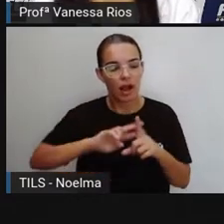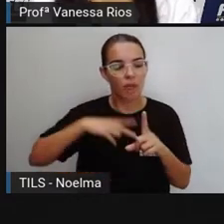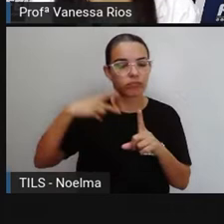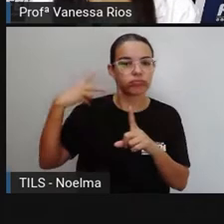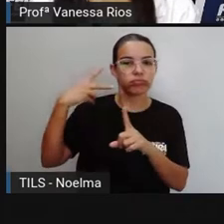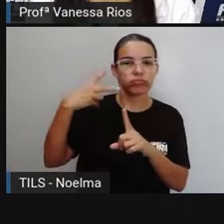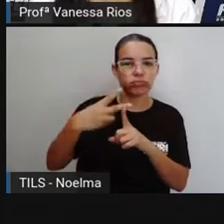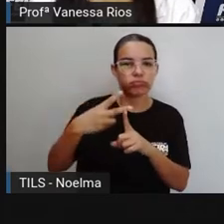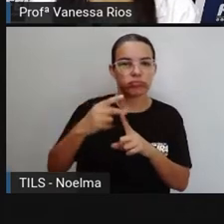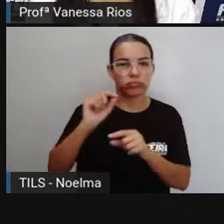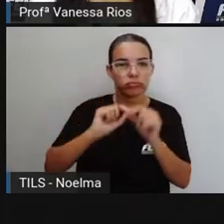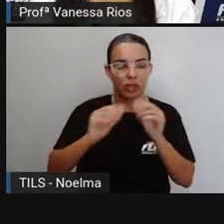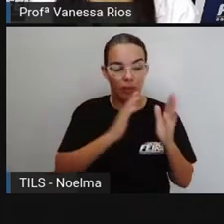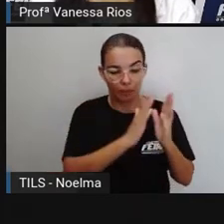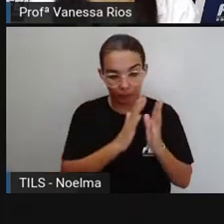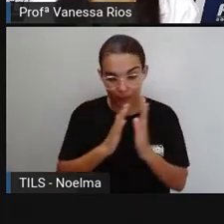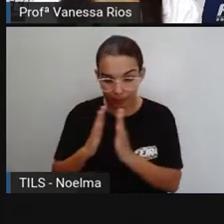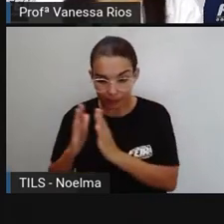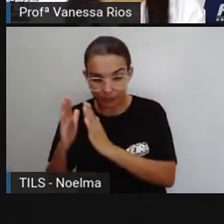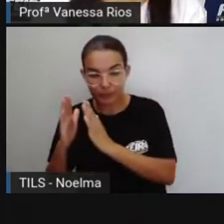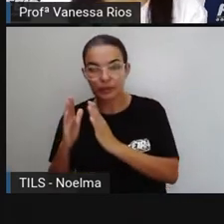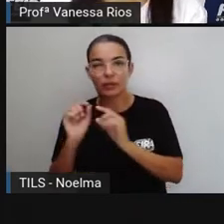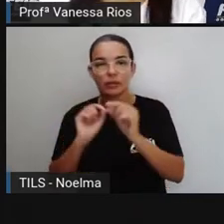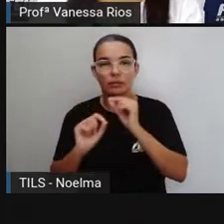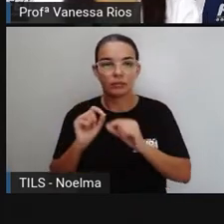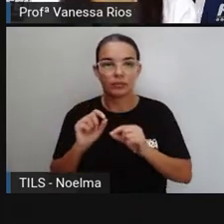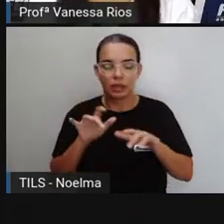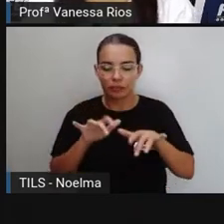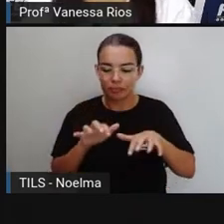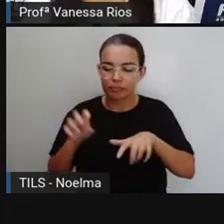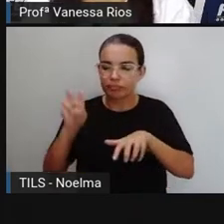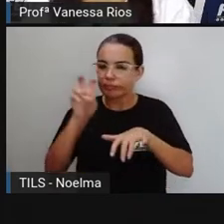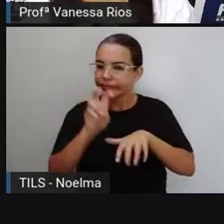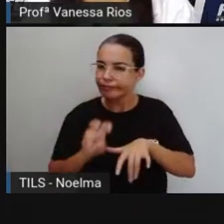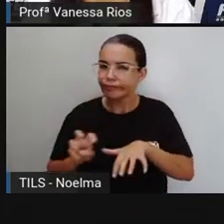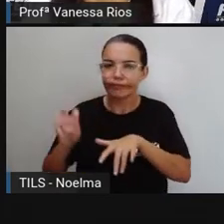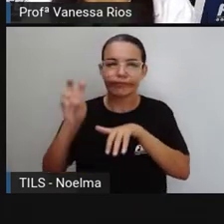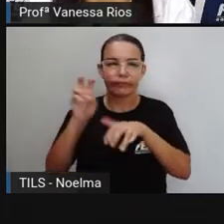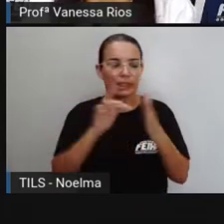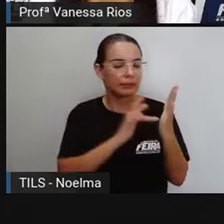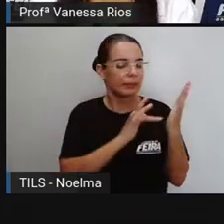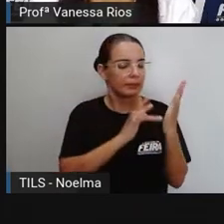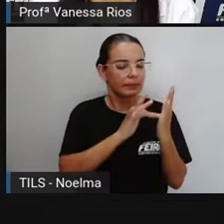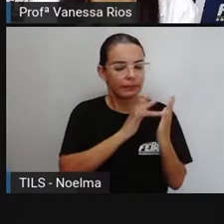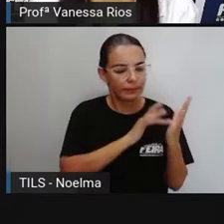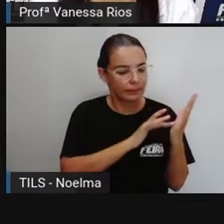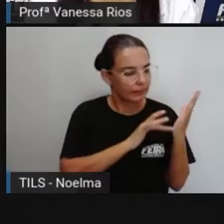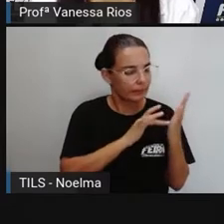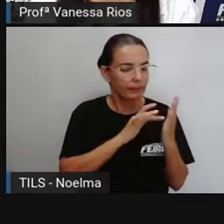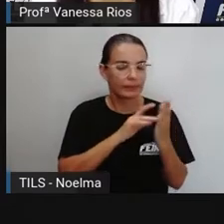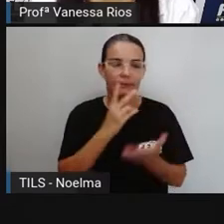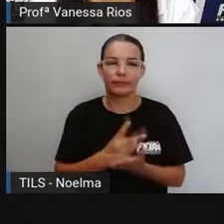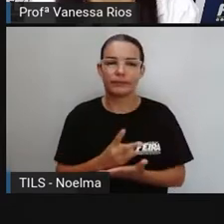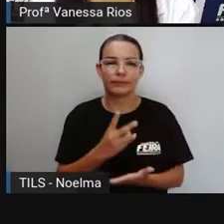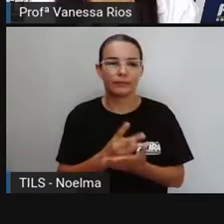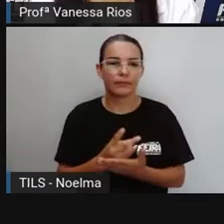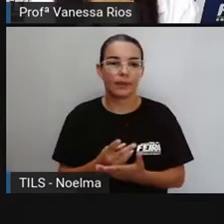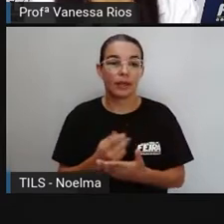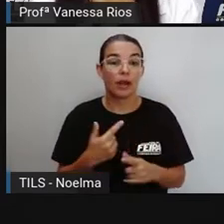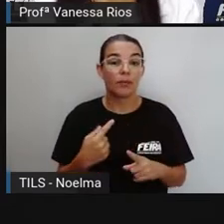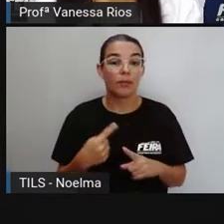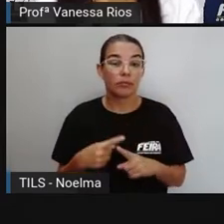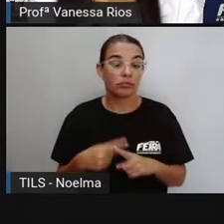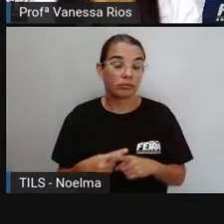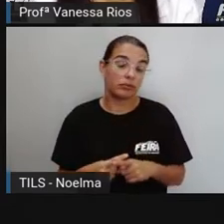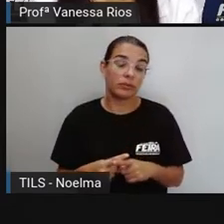né, dos meios tecnológicos, do uso do computador, do uso do celular, porque aí a própria,